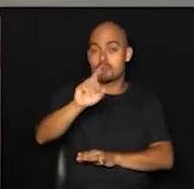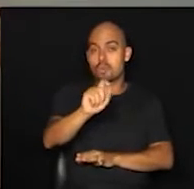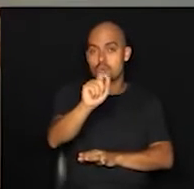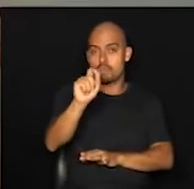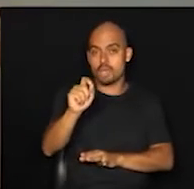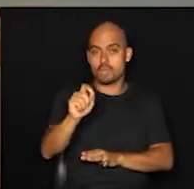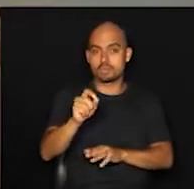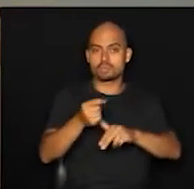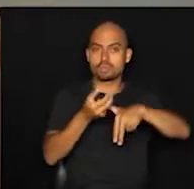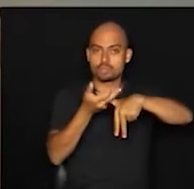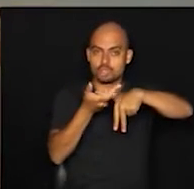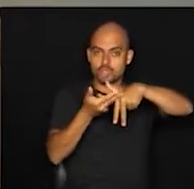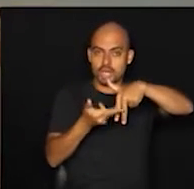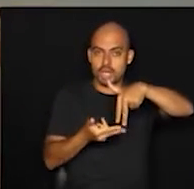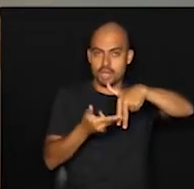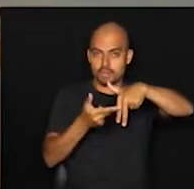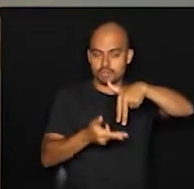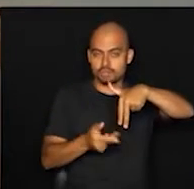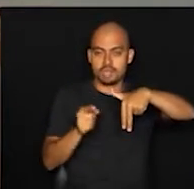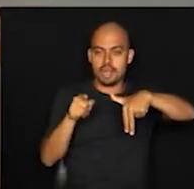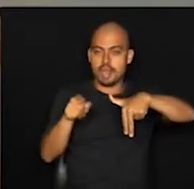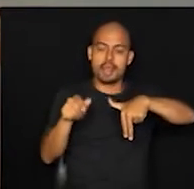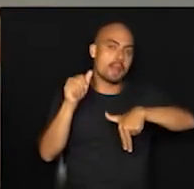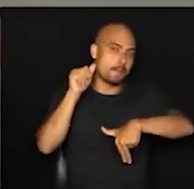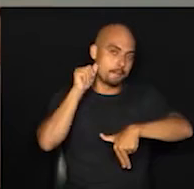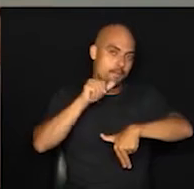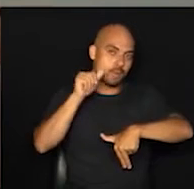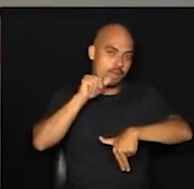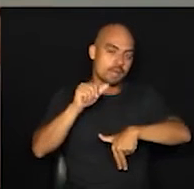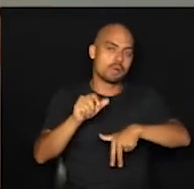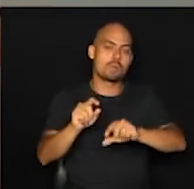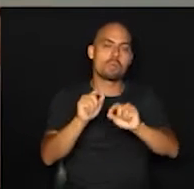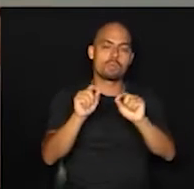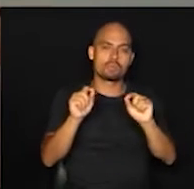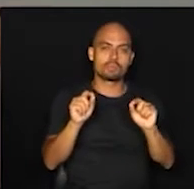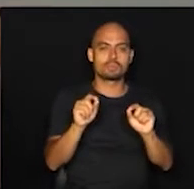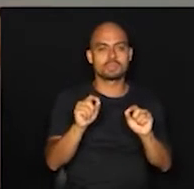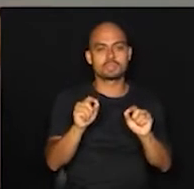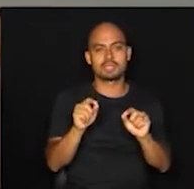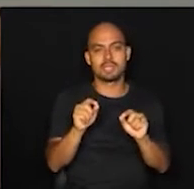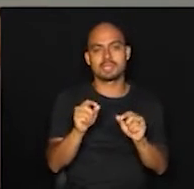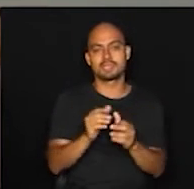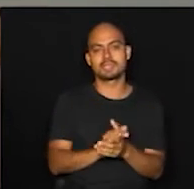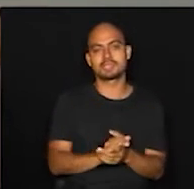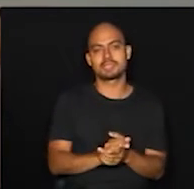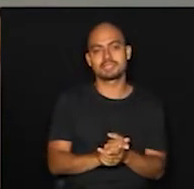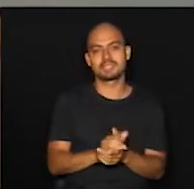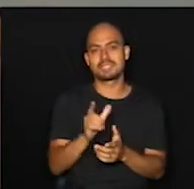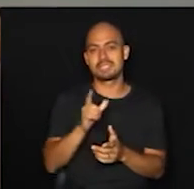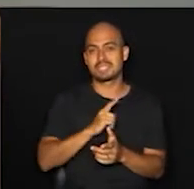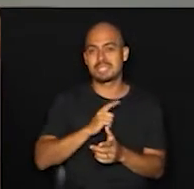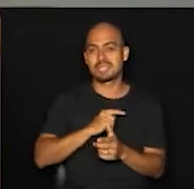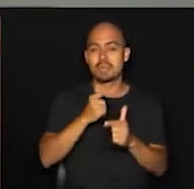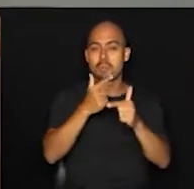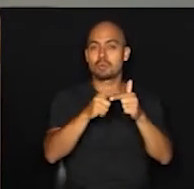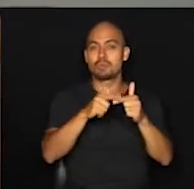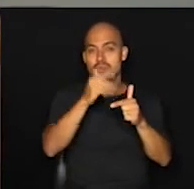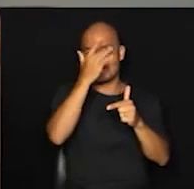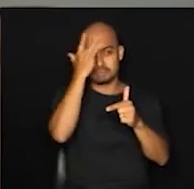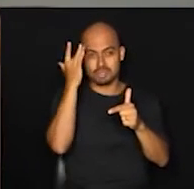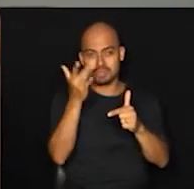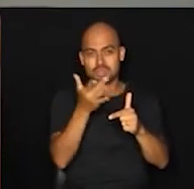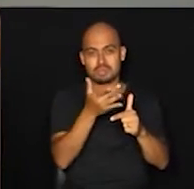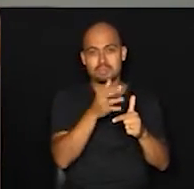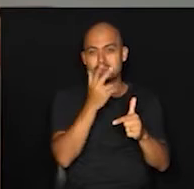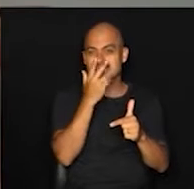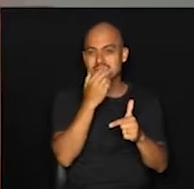gênero, como a gente diz hoje em dia, o fato de ela ser mulher é que dava praticamente asco nas pessoas, né? Não